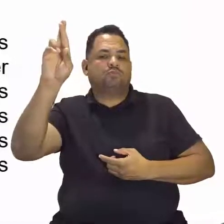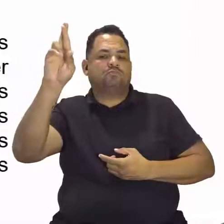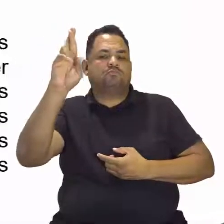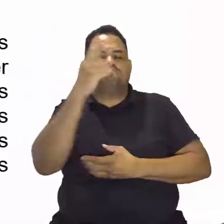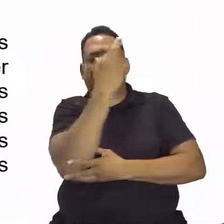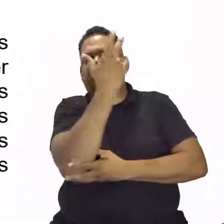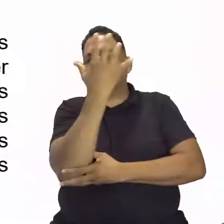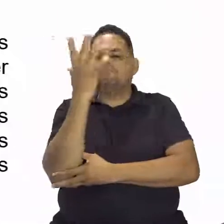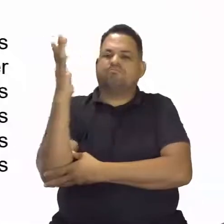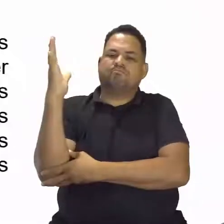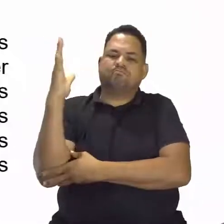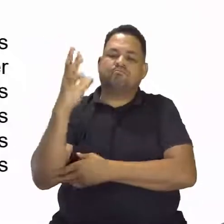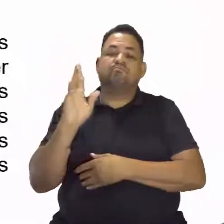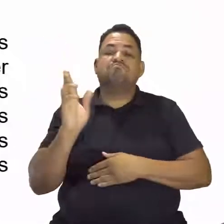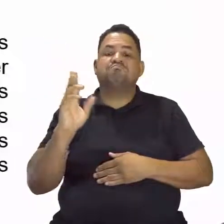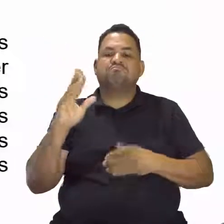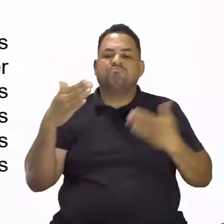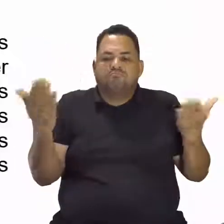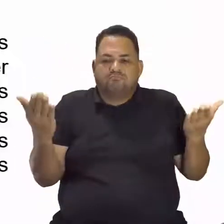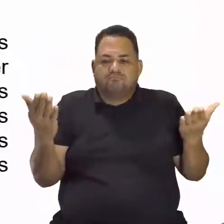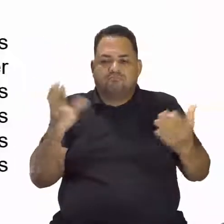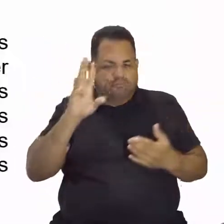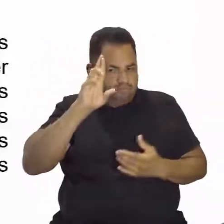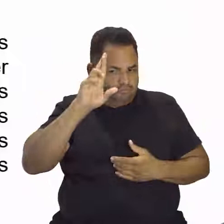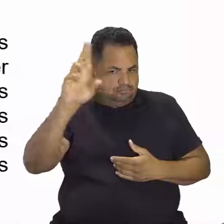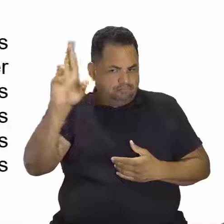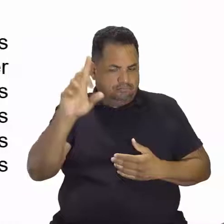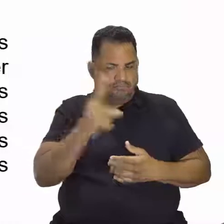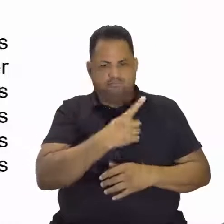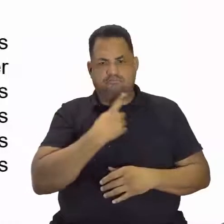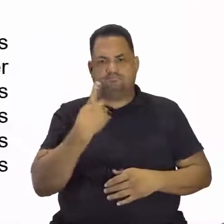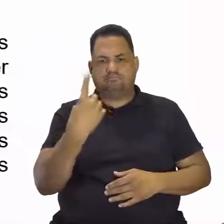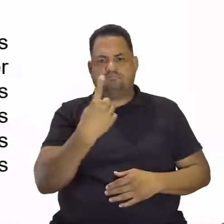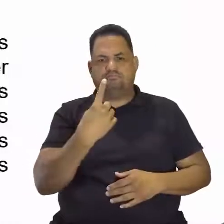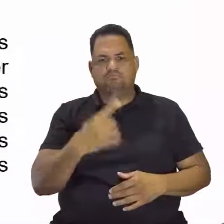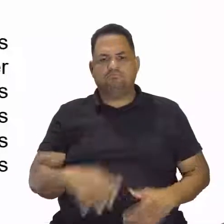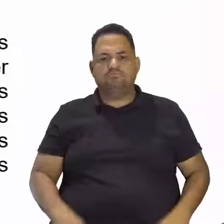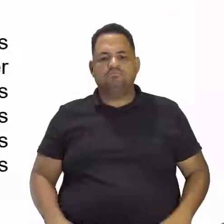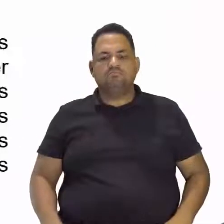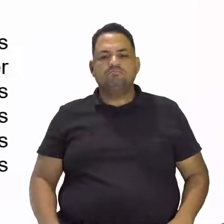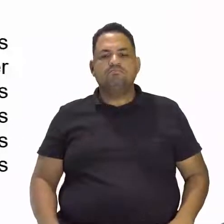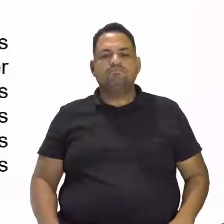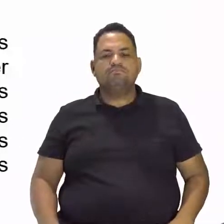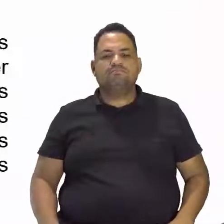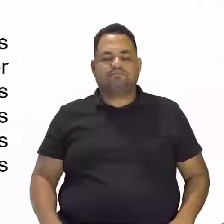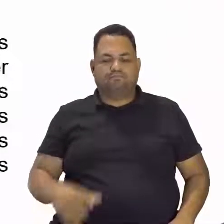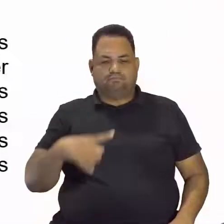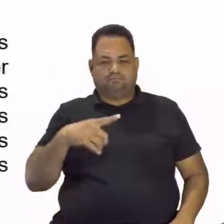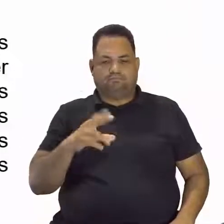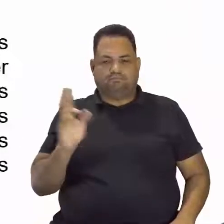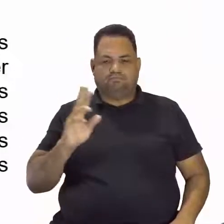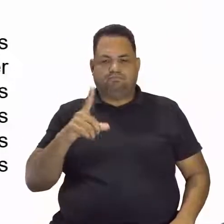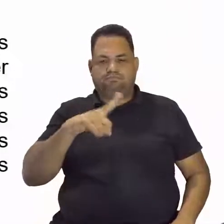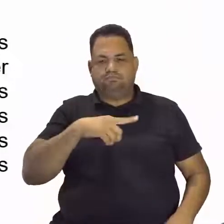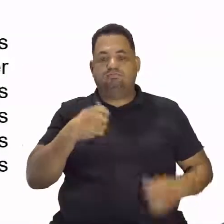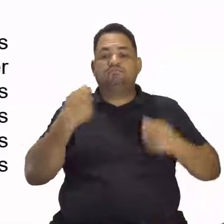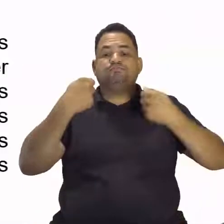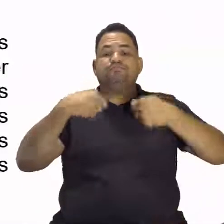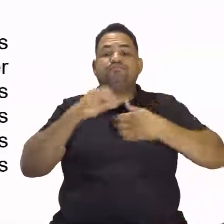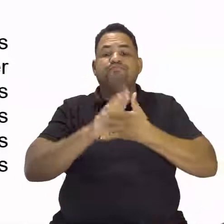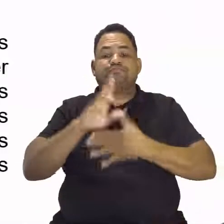de quem é a floresta? Todos os nossos embates políticos, todas